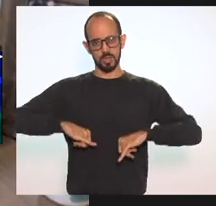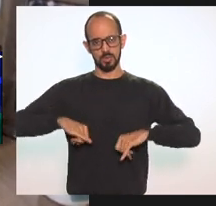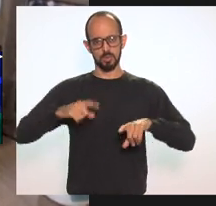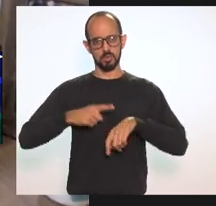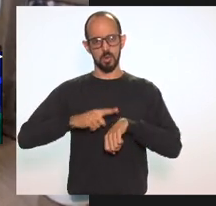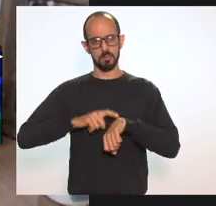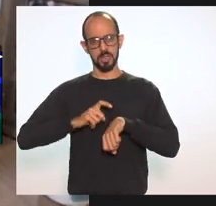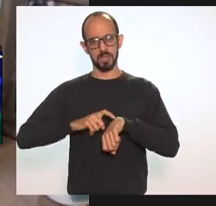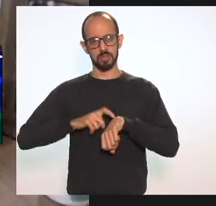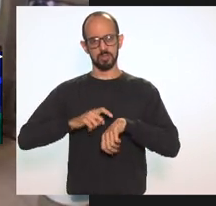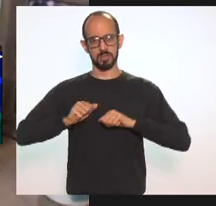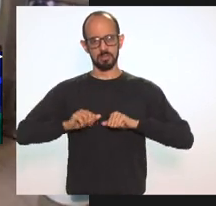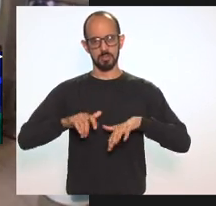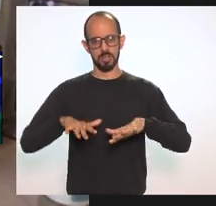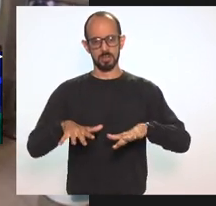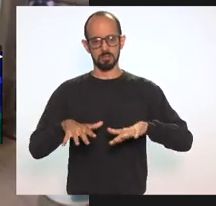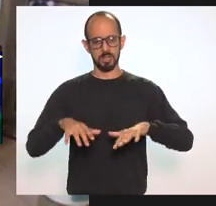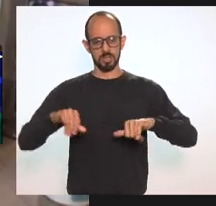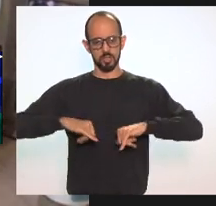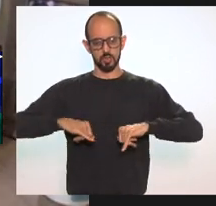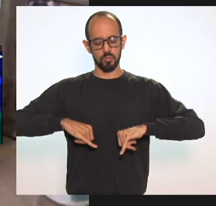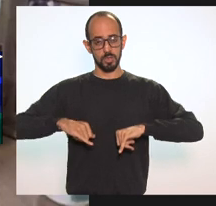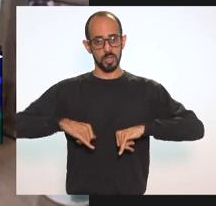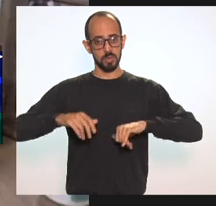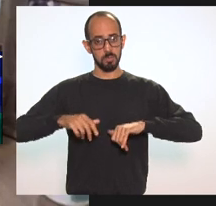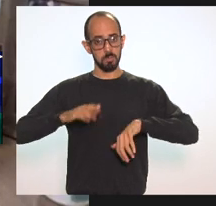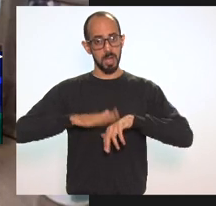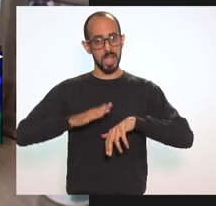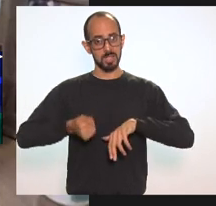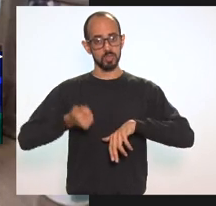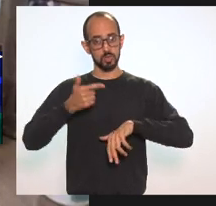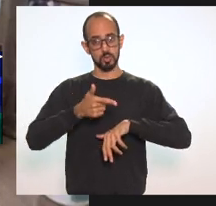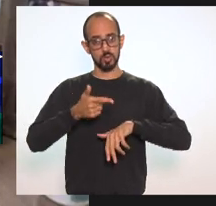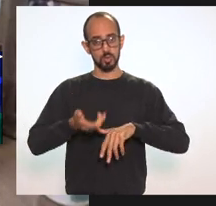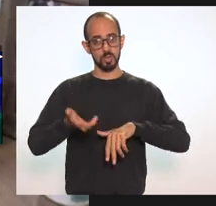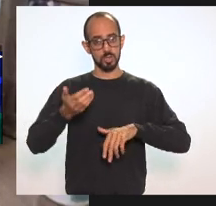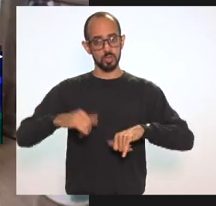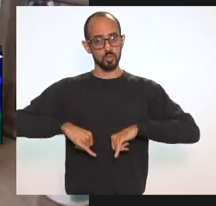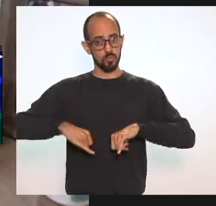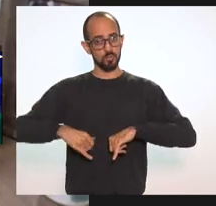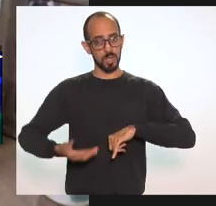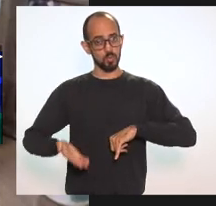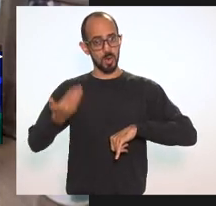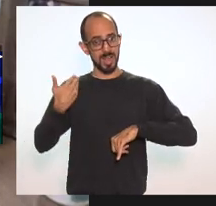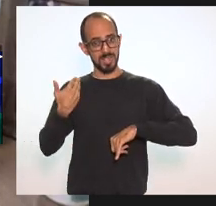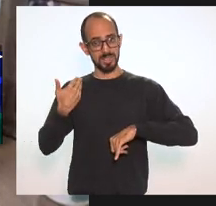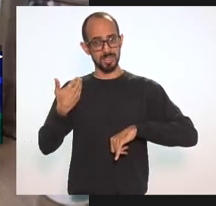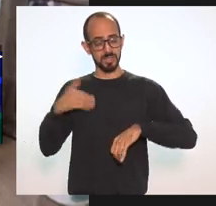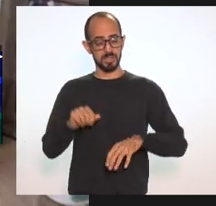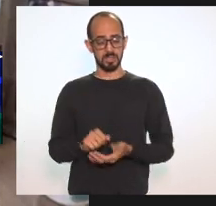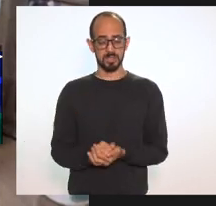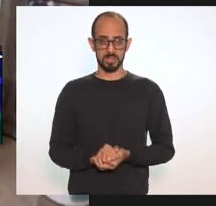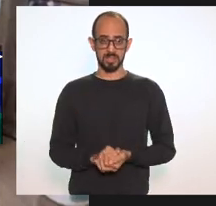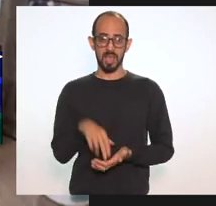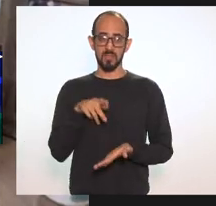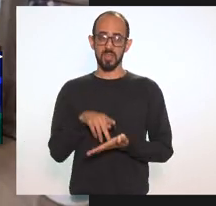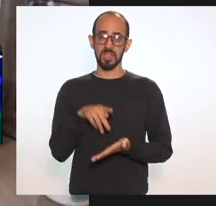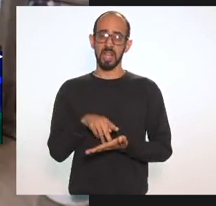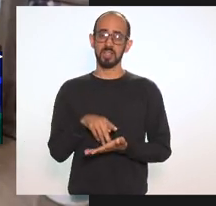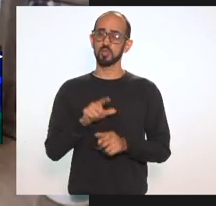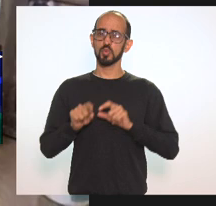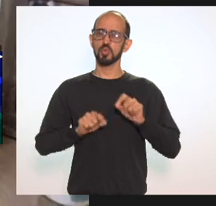tem sofrendo muito mais do que já sofreu ter realmente o que é era muito ver